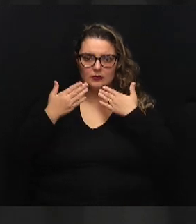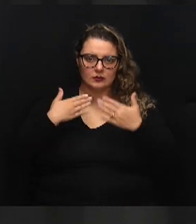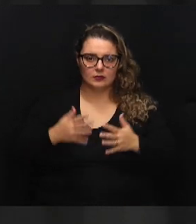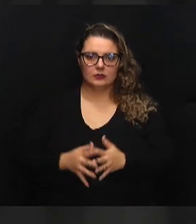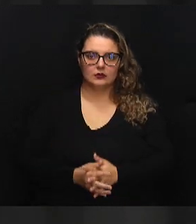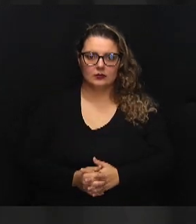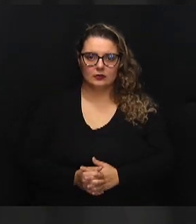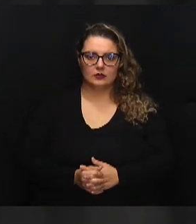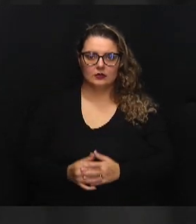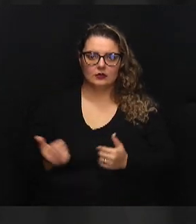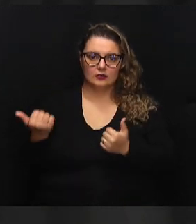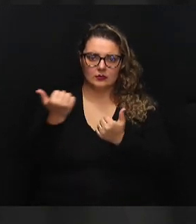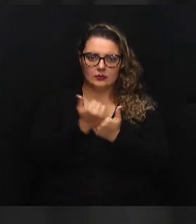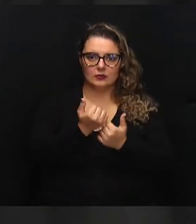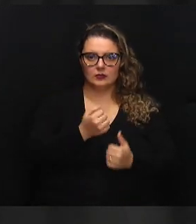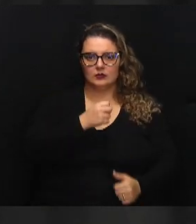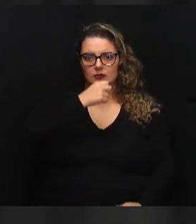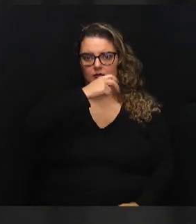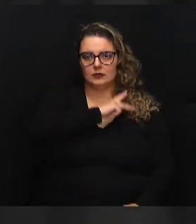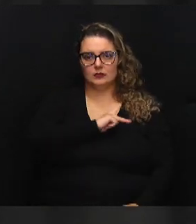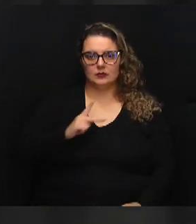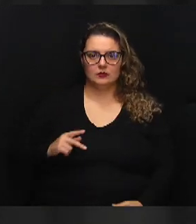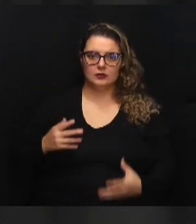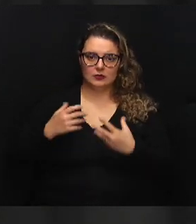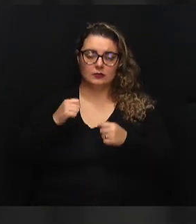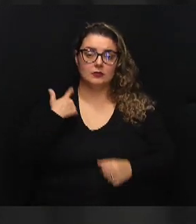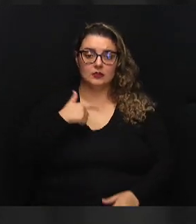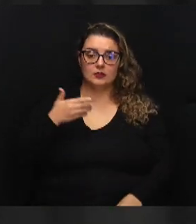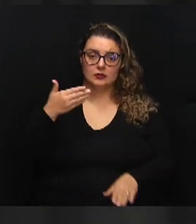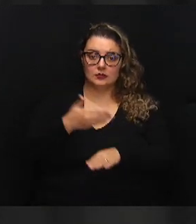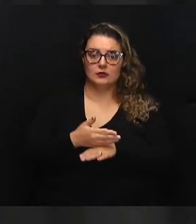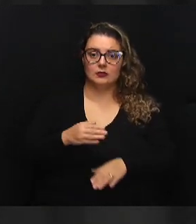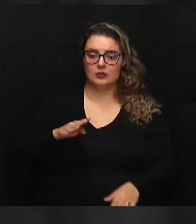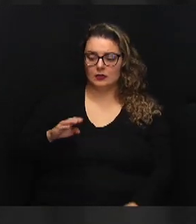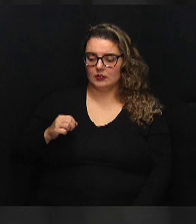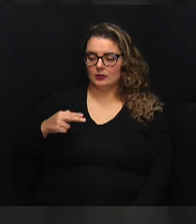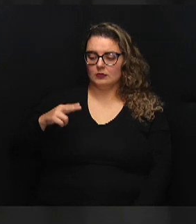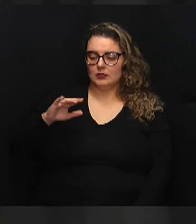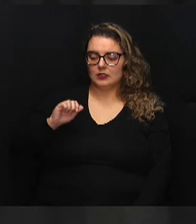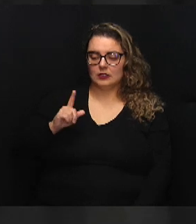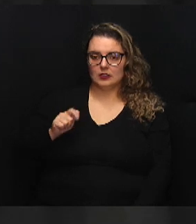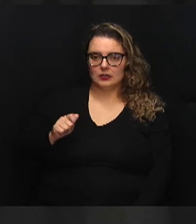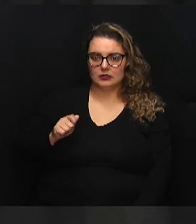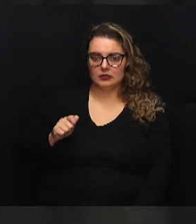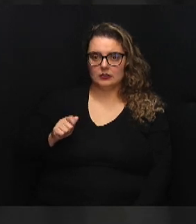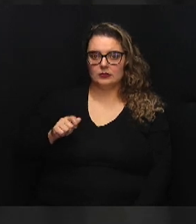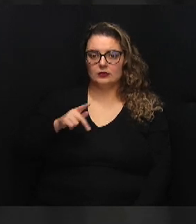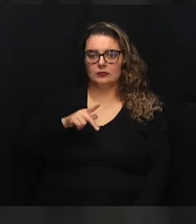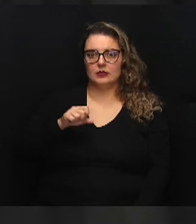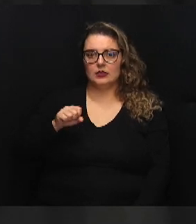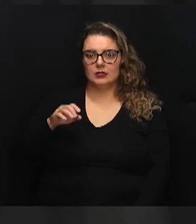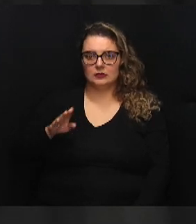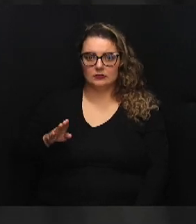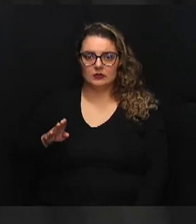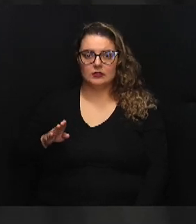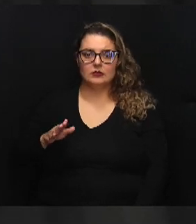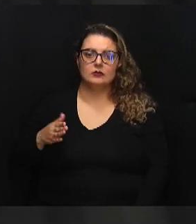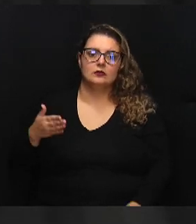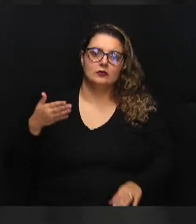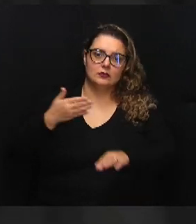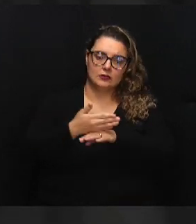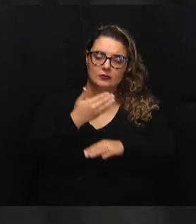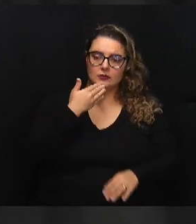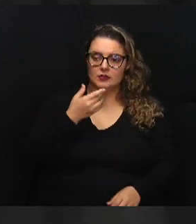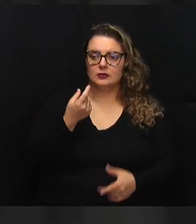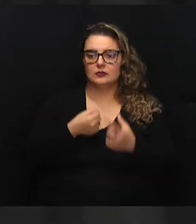o vice-presidente, ele recebeu nós lá, recebeu a bancada do PSB, que fomos lá reivindicar mais